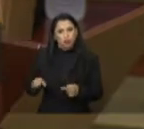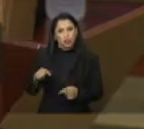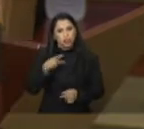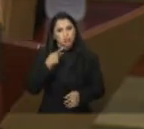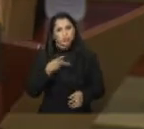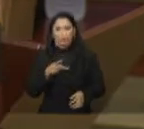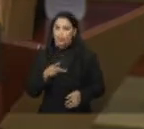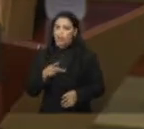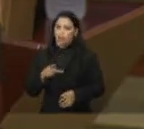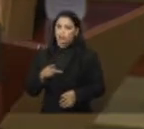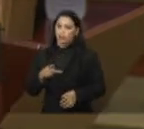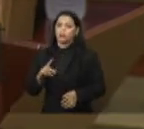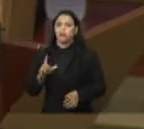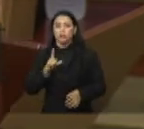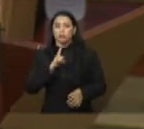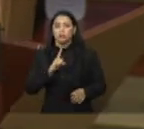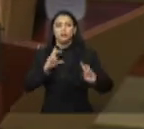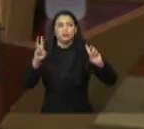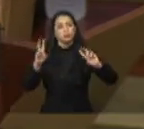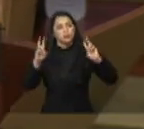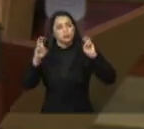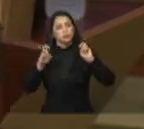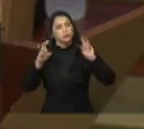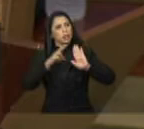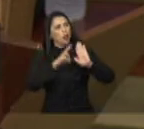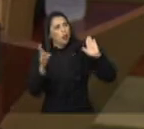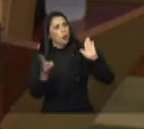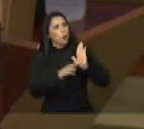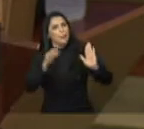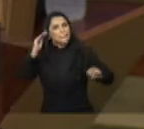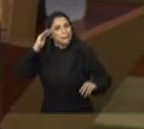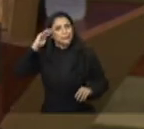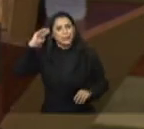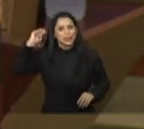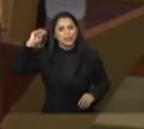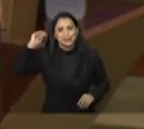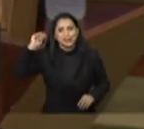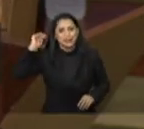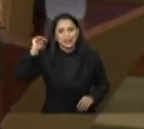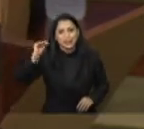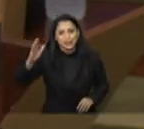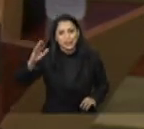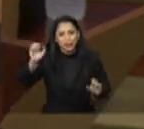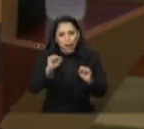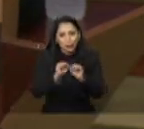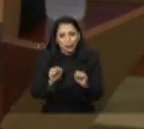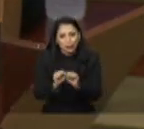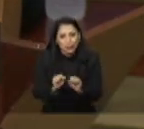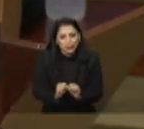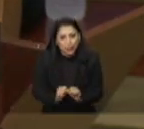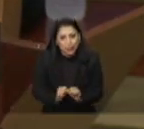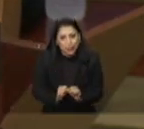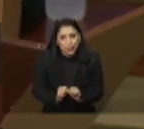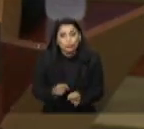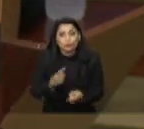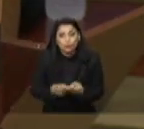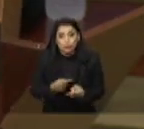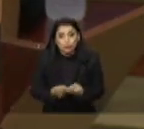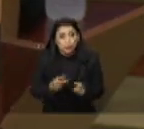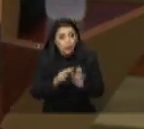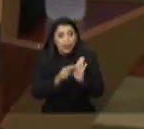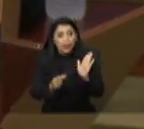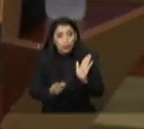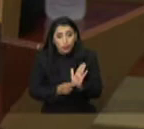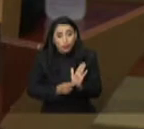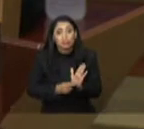nós estamos a tratar talvez não é principal né de todo o sistema porque ela é nova